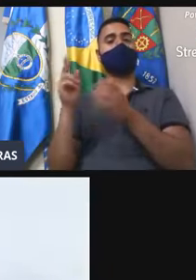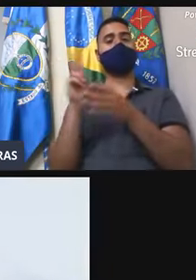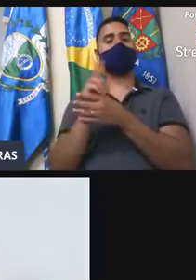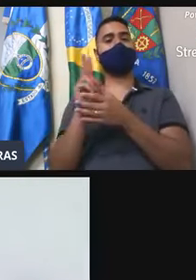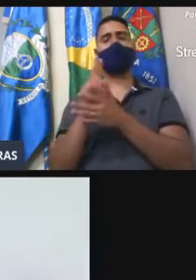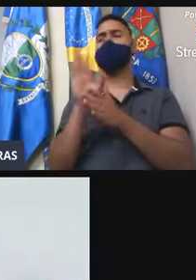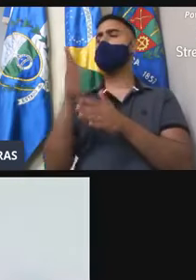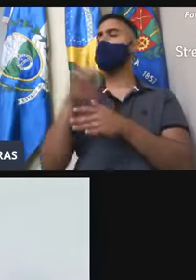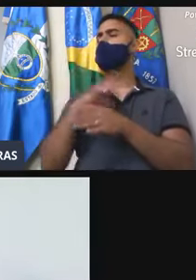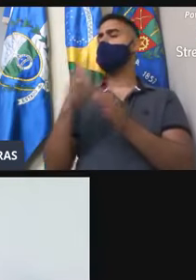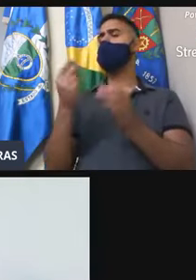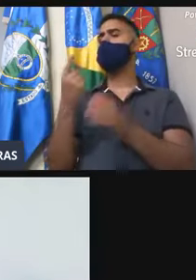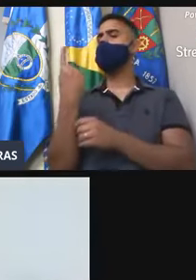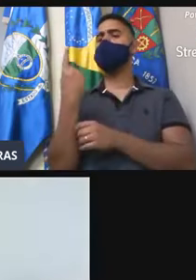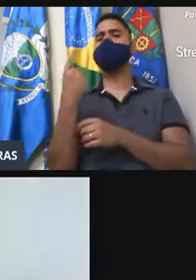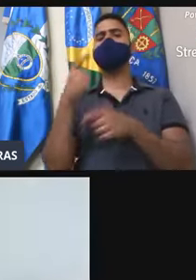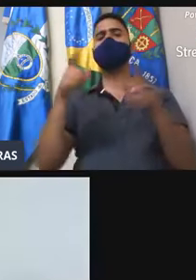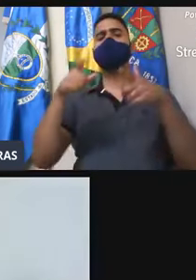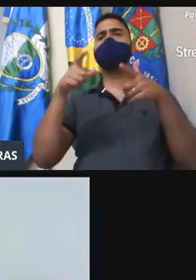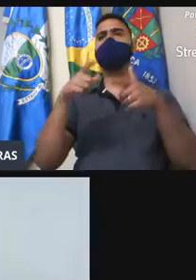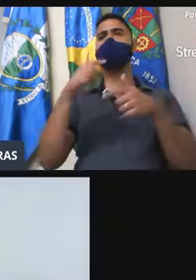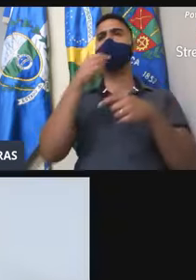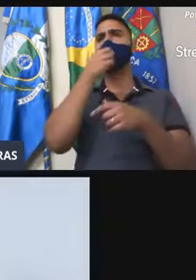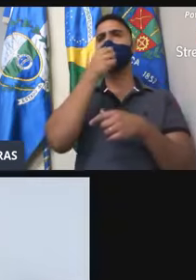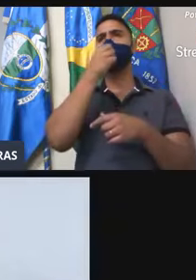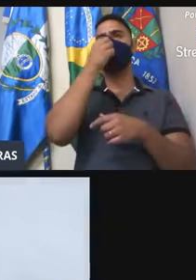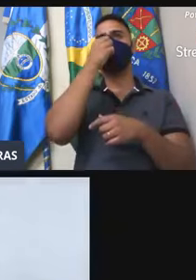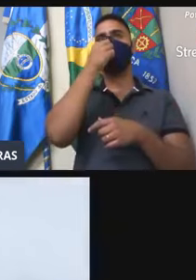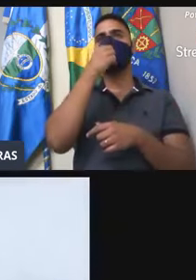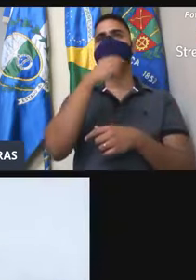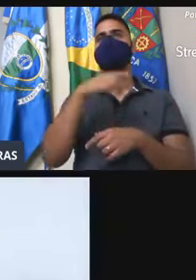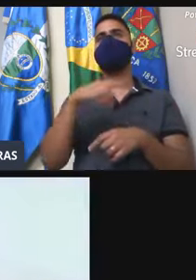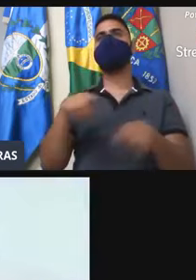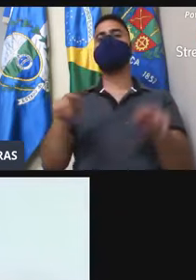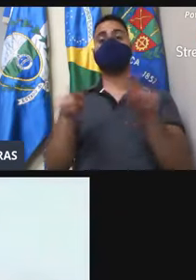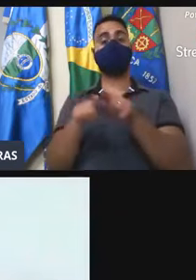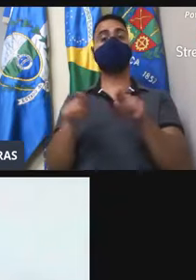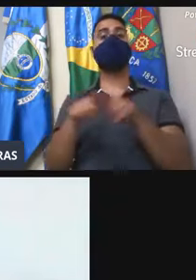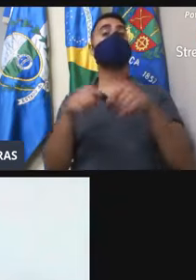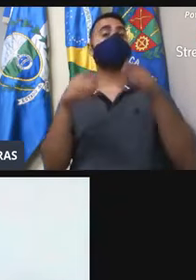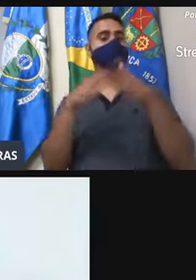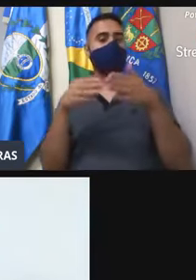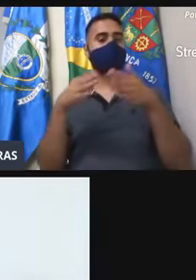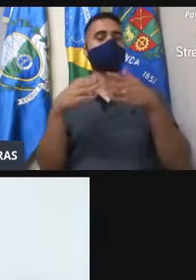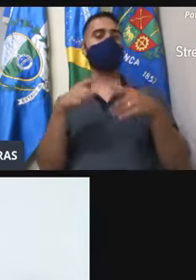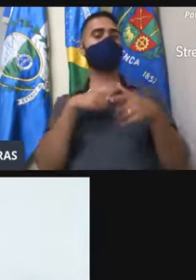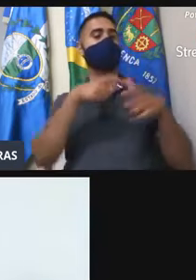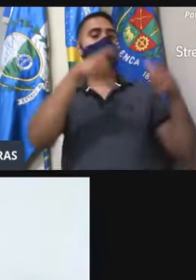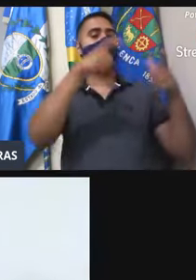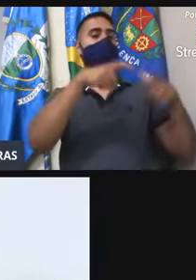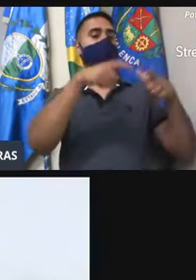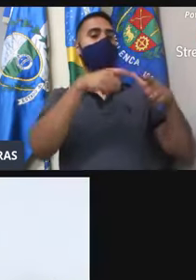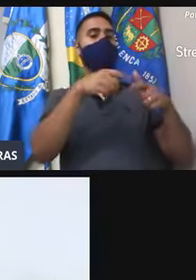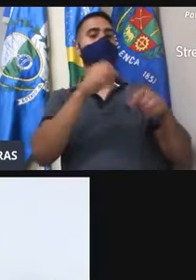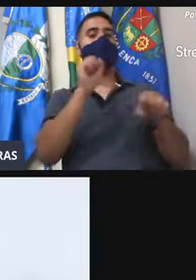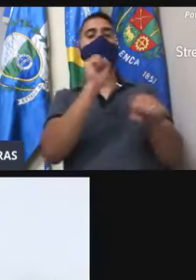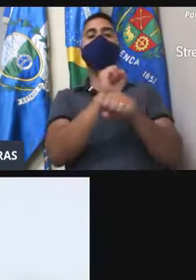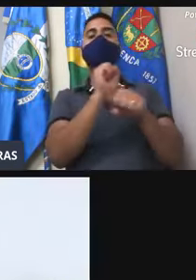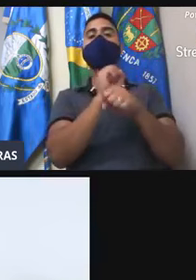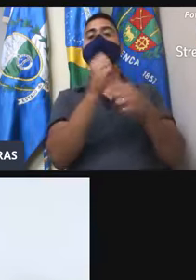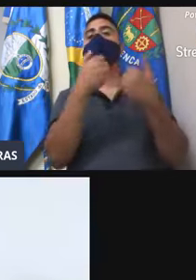já existe um ponto. Mas o vereador Celcinho acho que solicitou esse ponto. Também é uma rodovia estadual. Esse ponto seria um